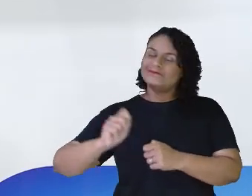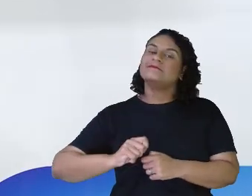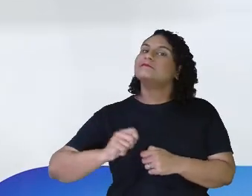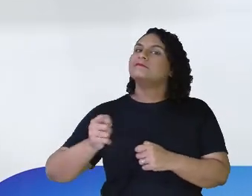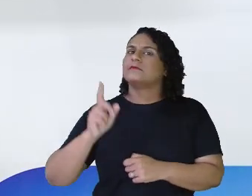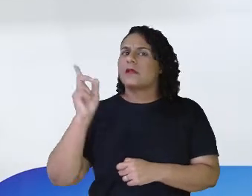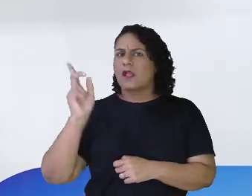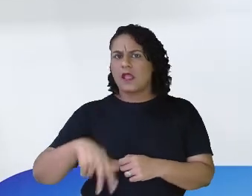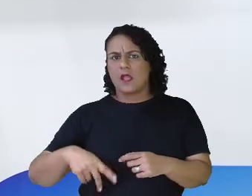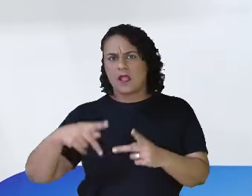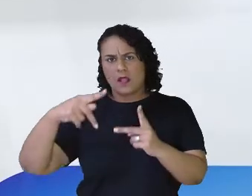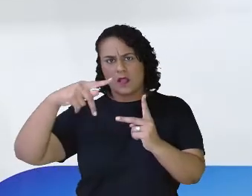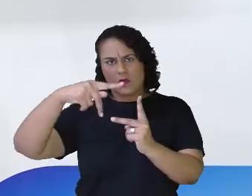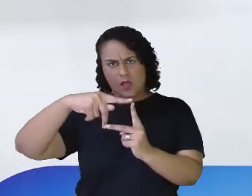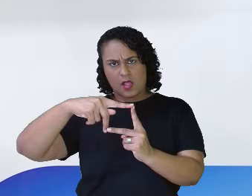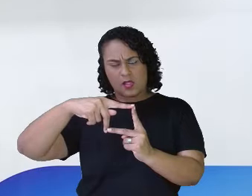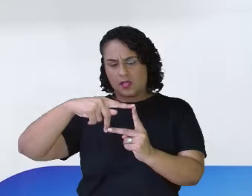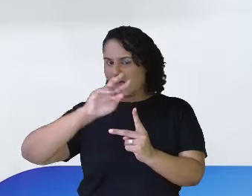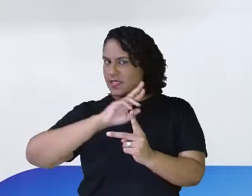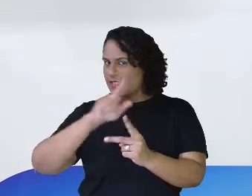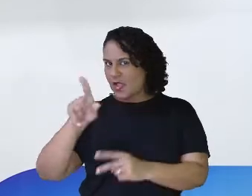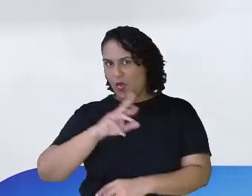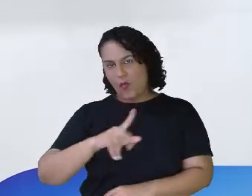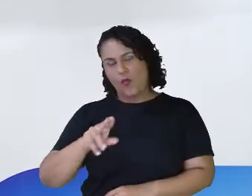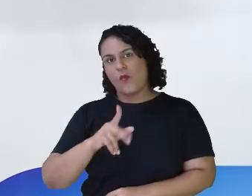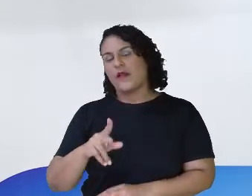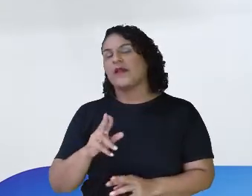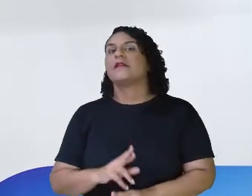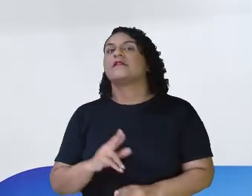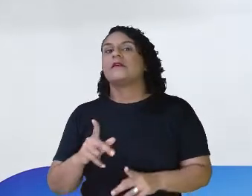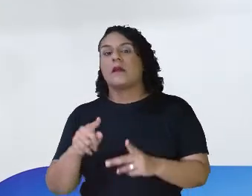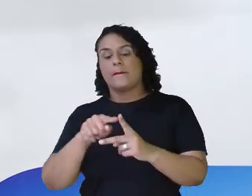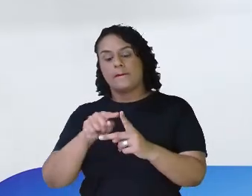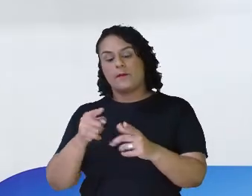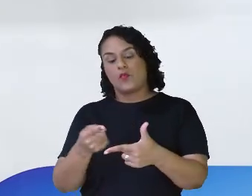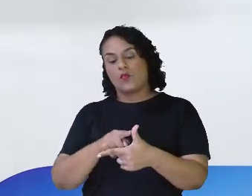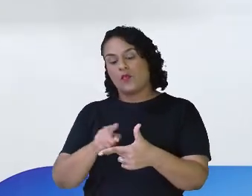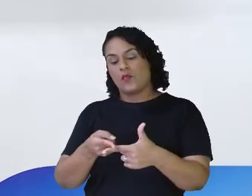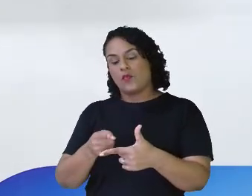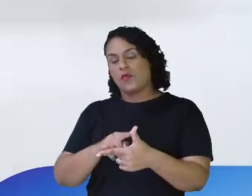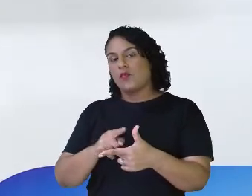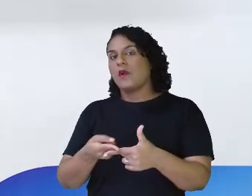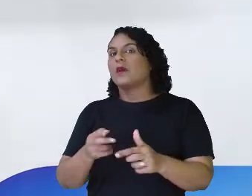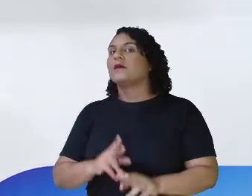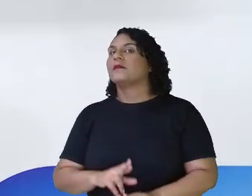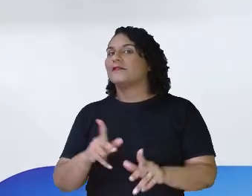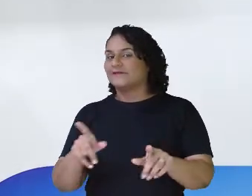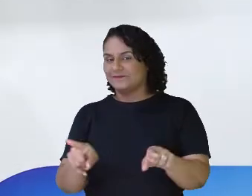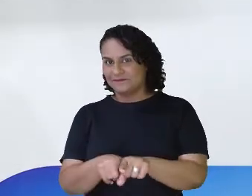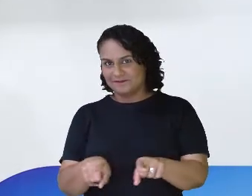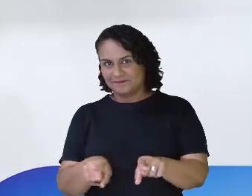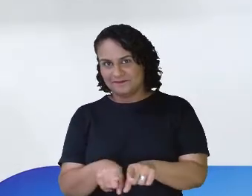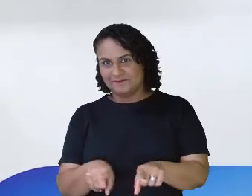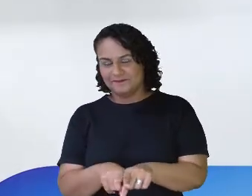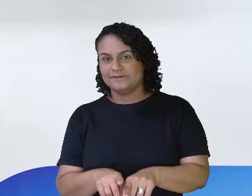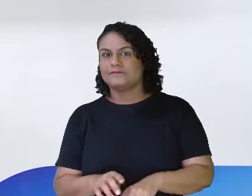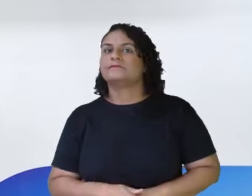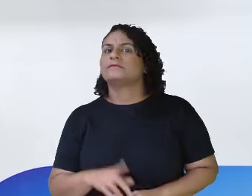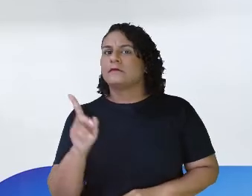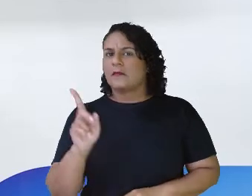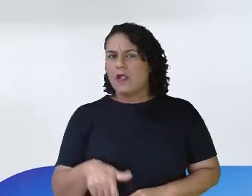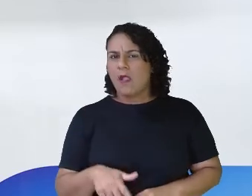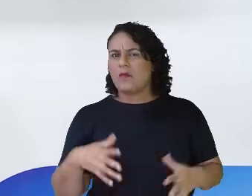Não é quadrado, não? Não. É diferente porque os ângulos são diferentes também, tá? É